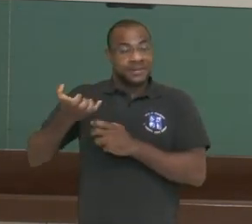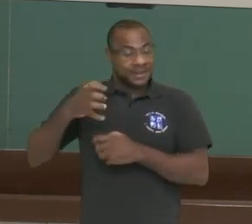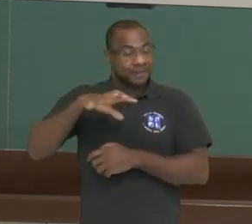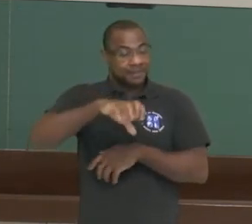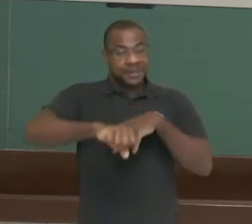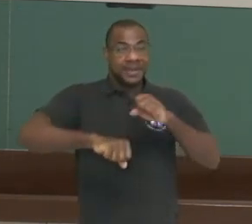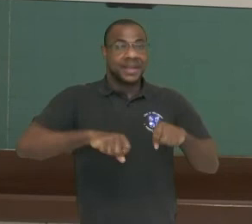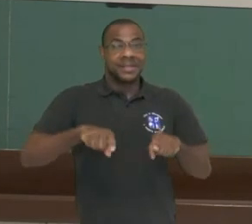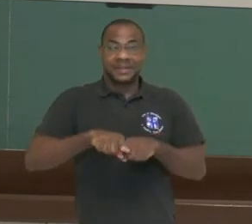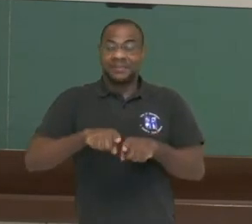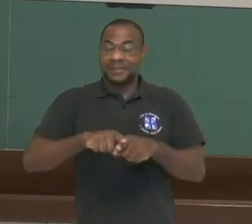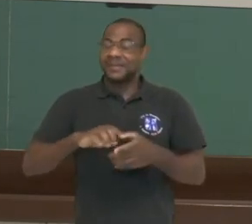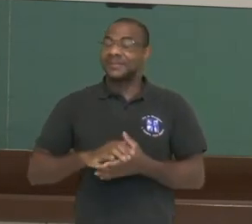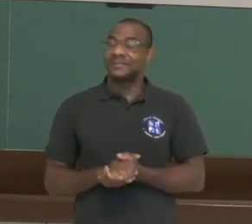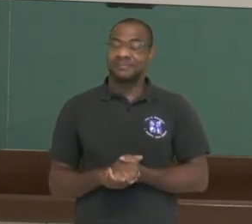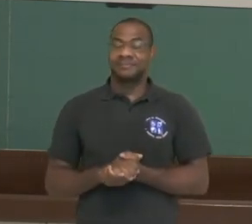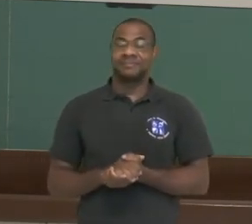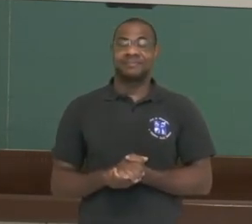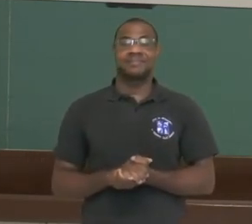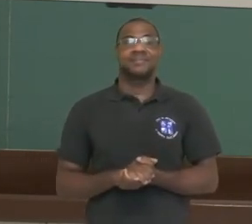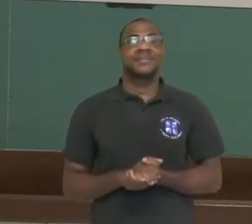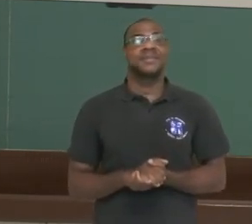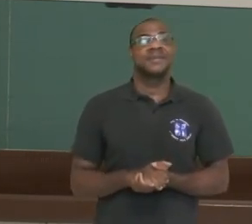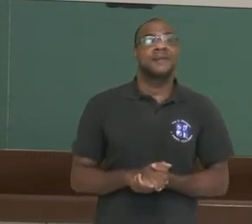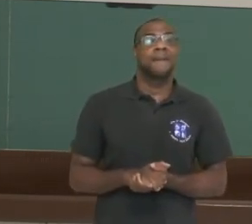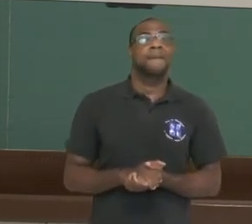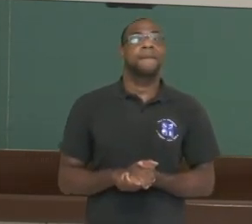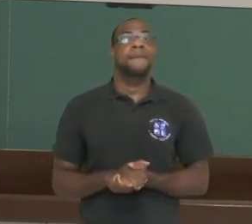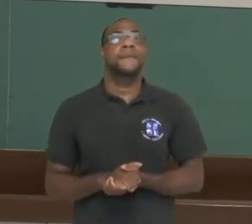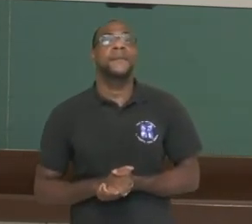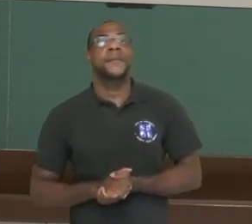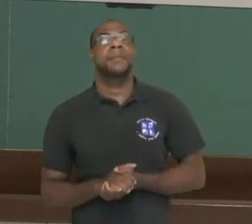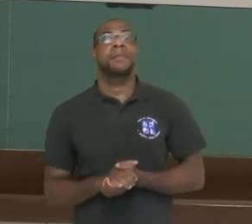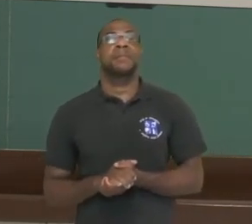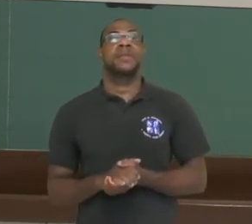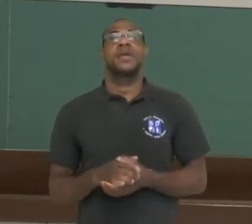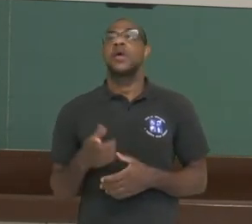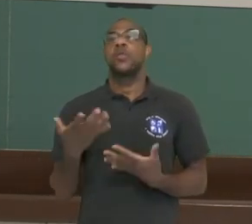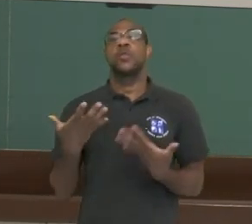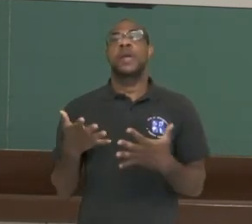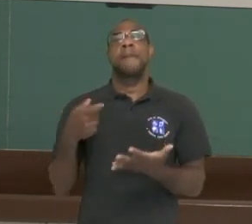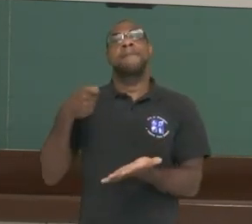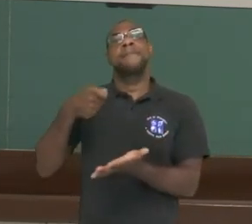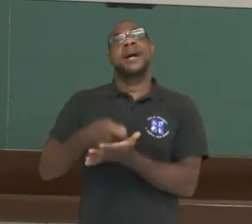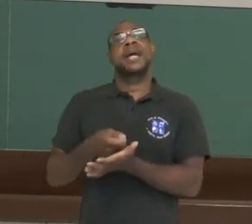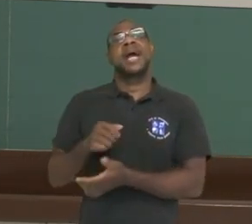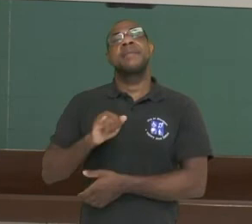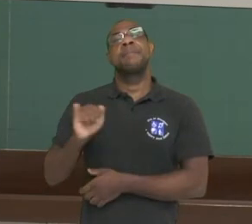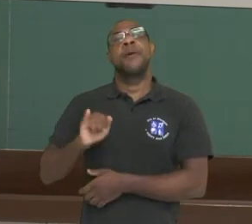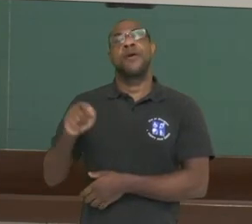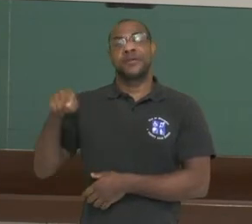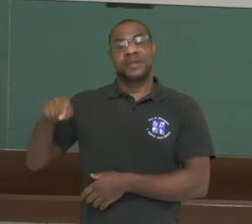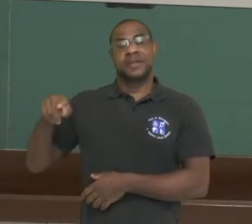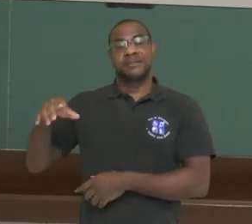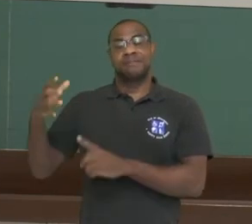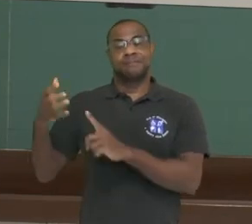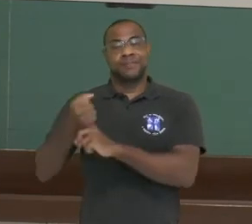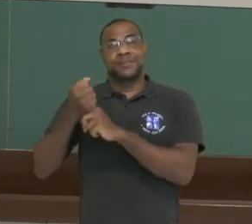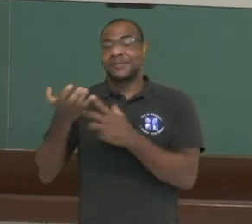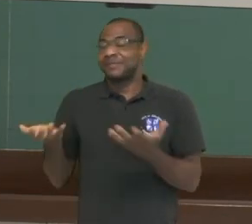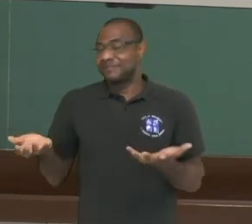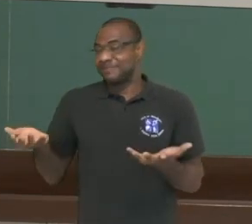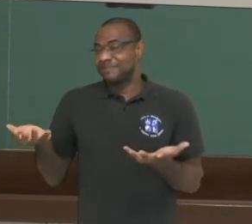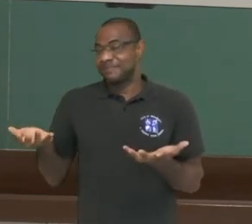povo egípcio ali tentando, né, entrar em conflito, né? Porque não querem pagar os impostos, não querem pagar os tributos do Império